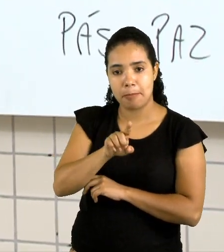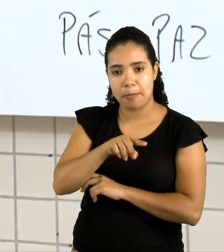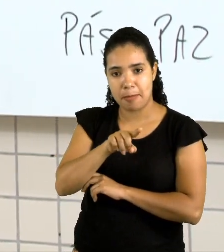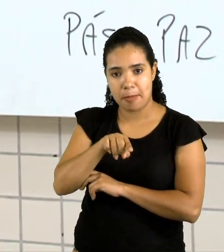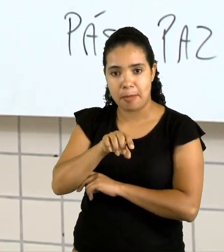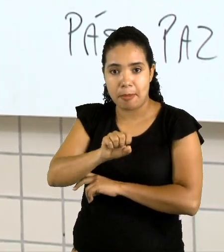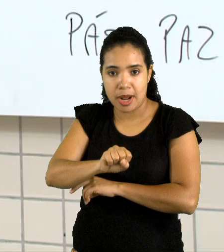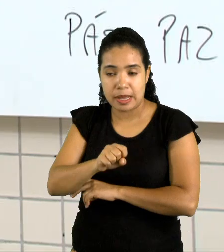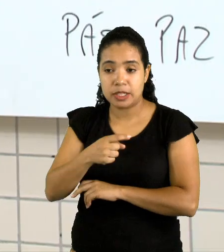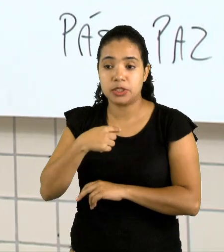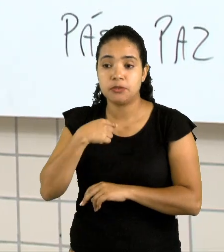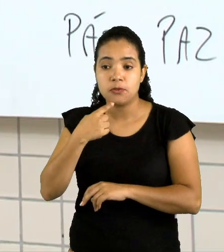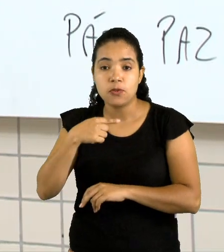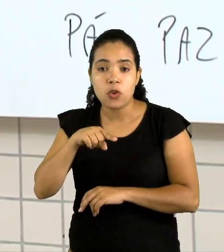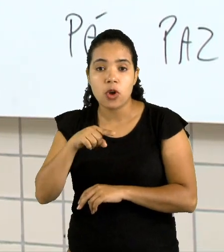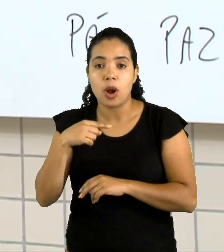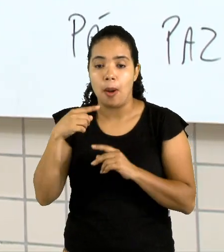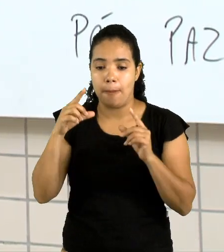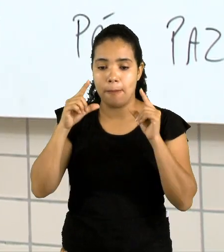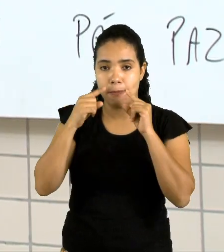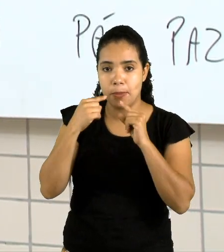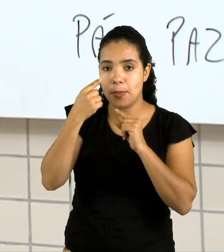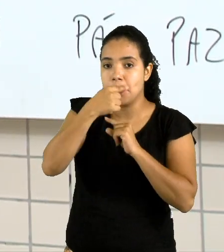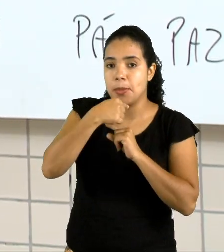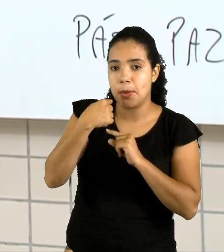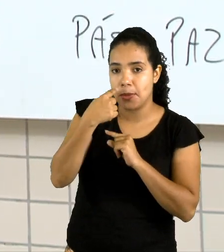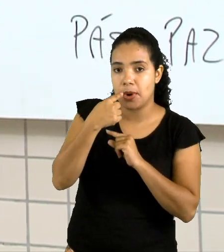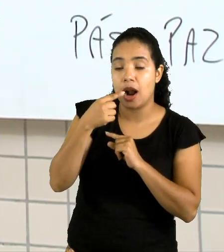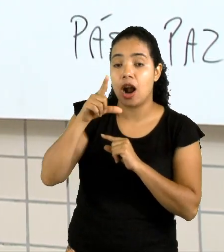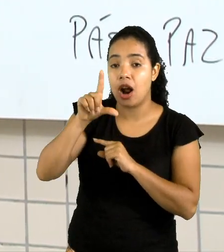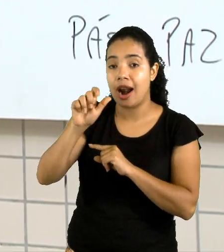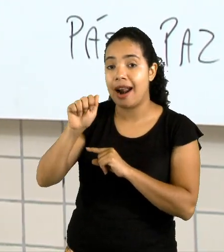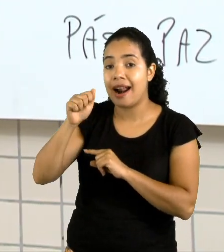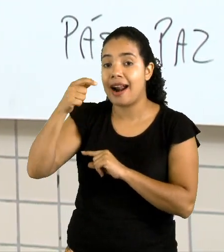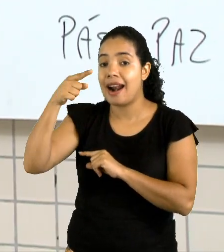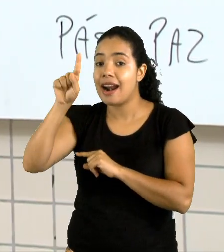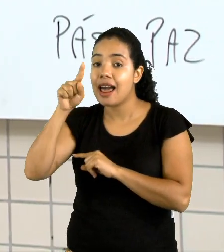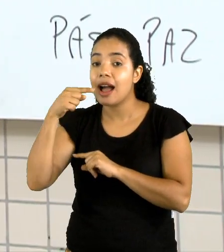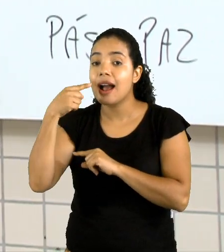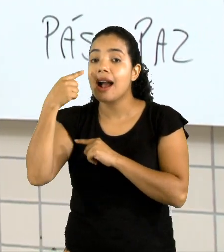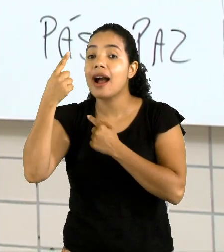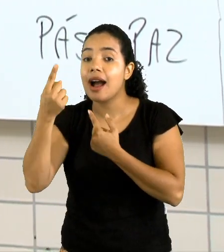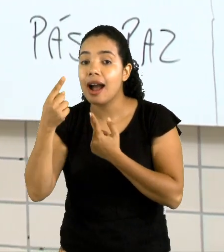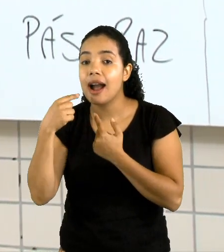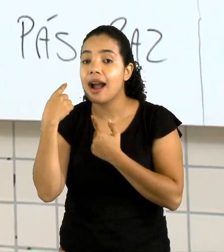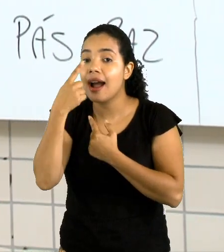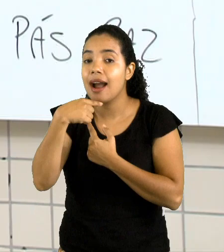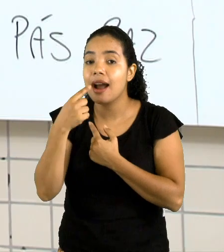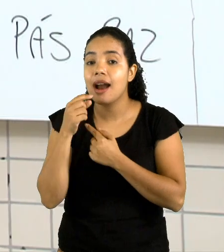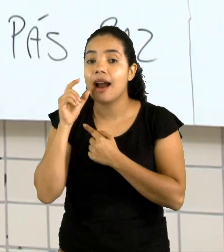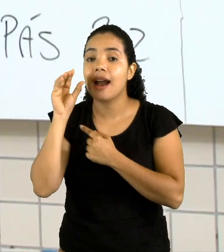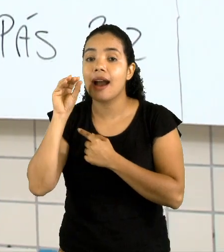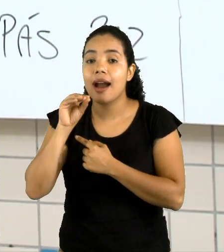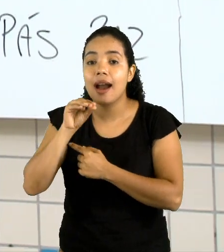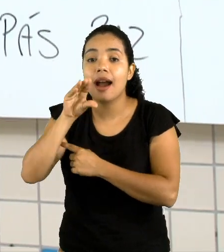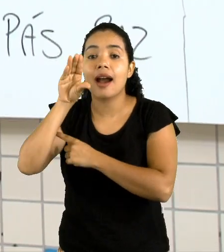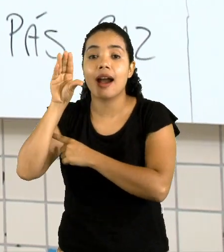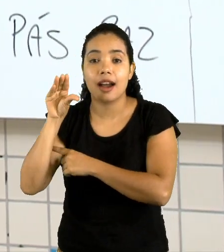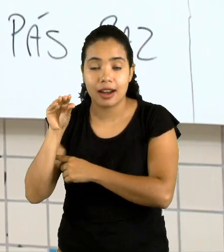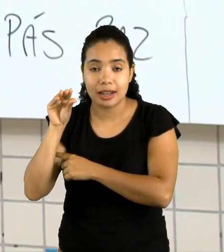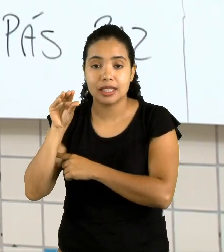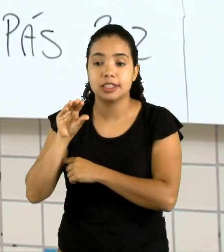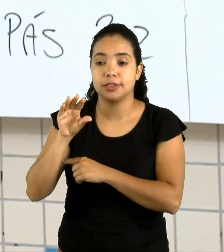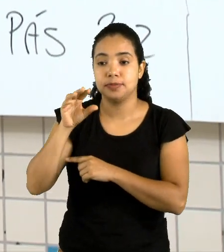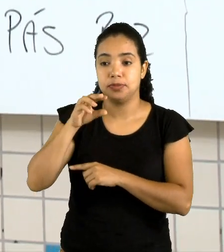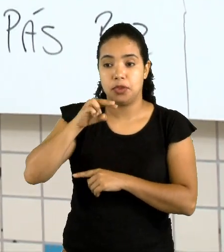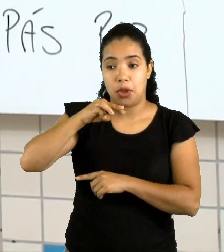vô. Tá vendo que a boquinha não abre igual abre para lá, má, ele é mais fechadinho? Então, aqui eu tenho